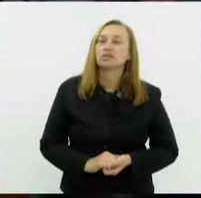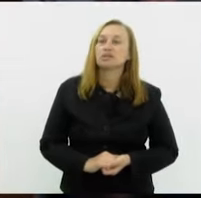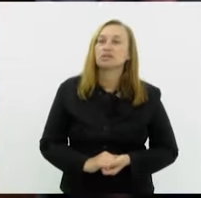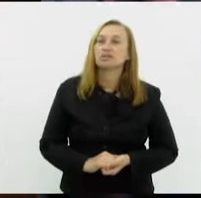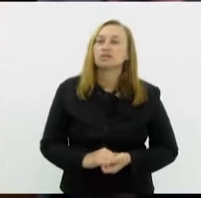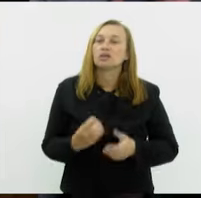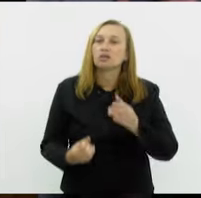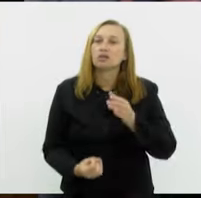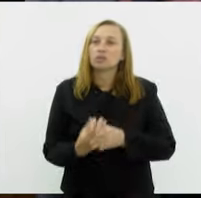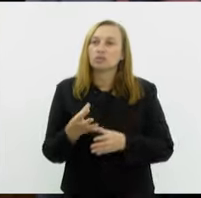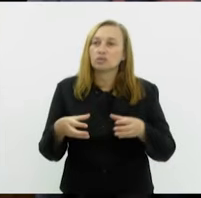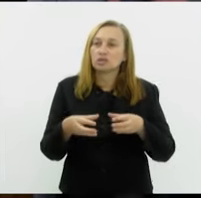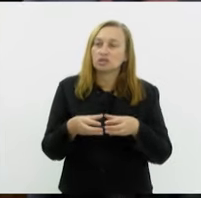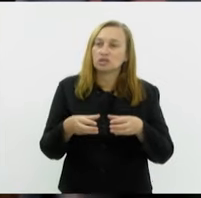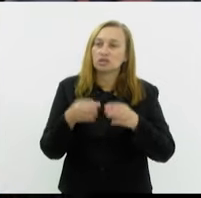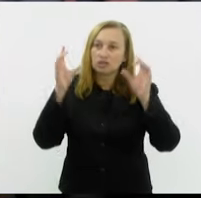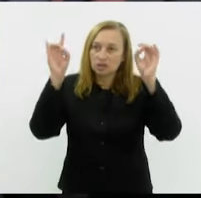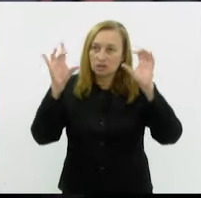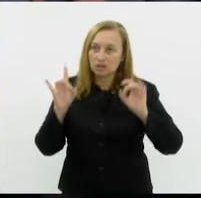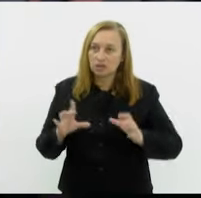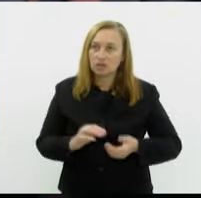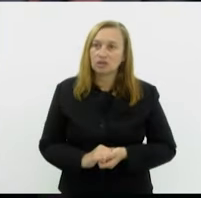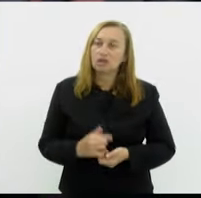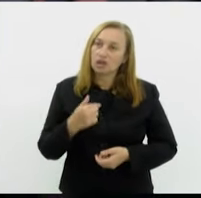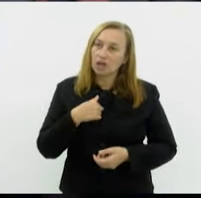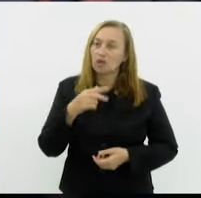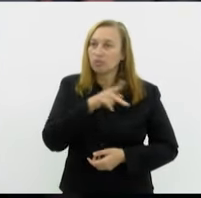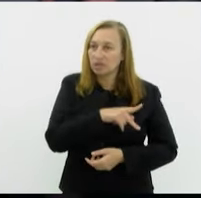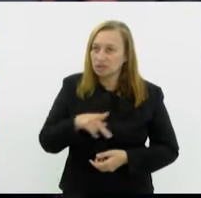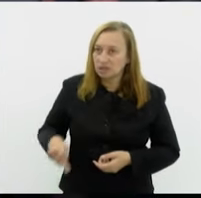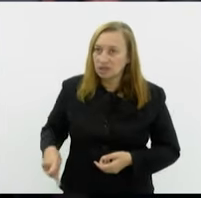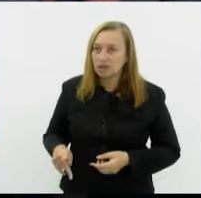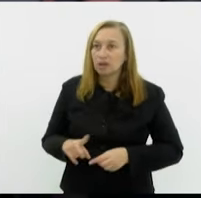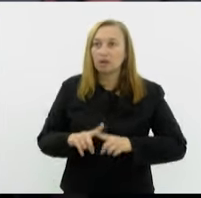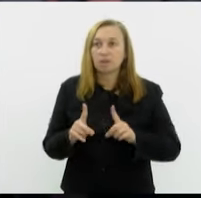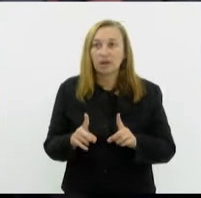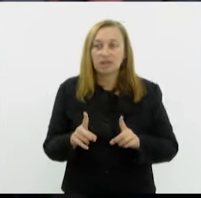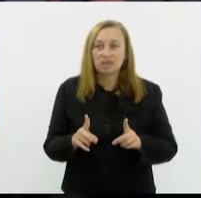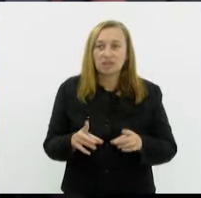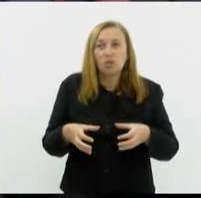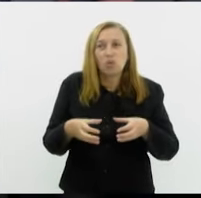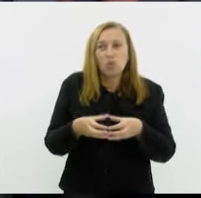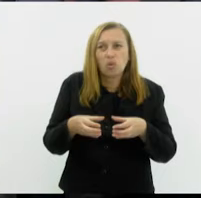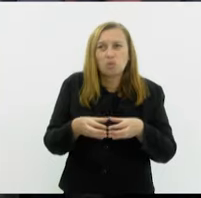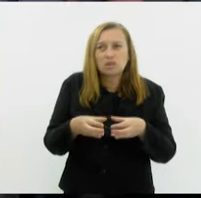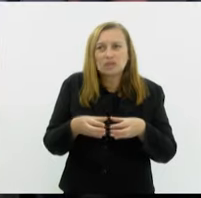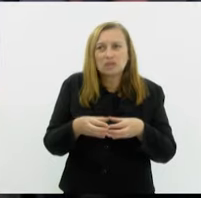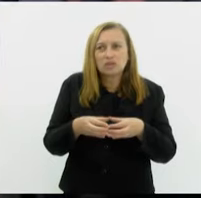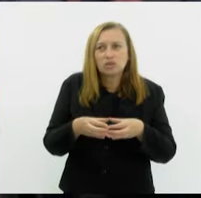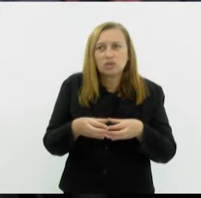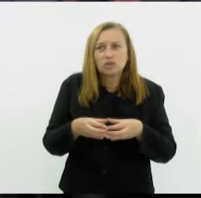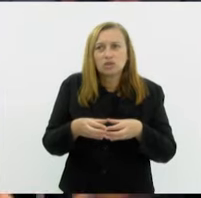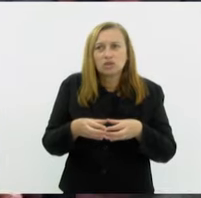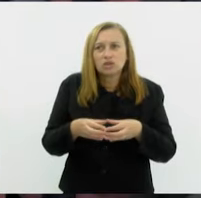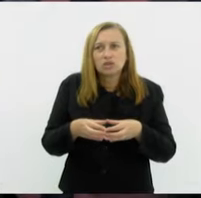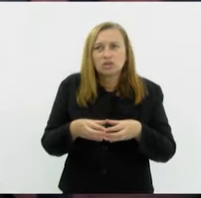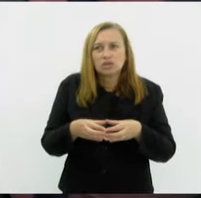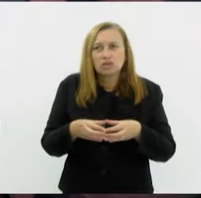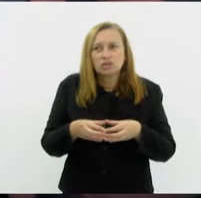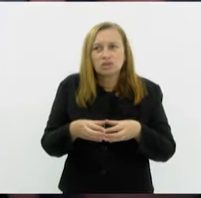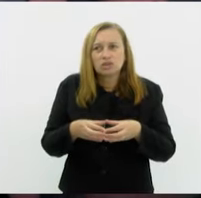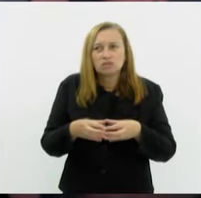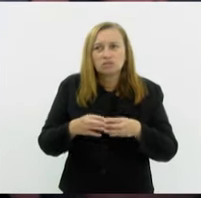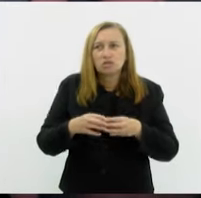uma comissão especial nessa casa, da qual eu fui o presidente, mas era uma comissão composta de forma